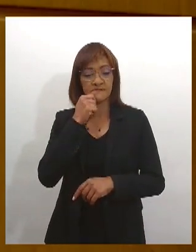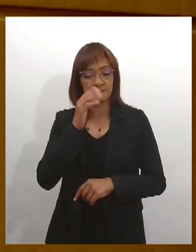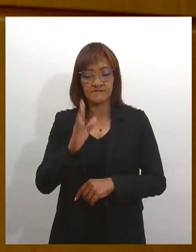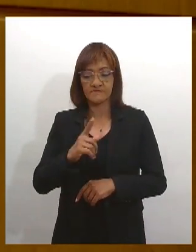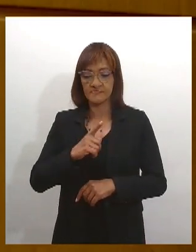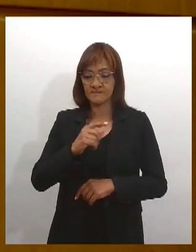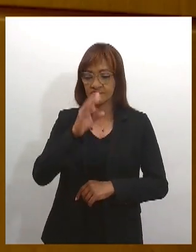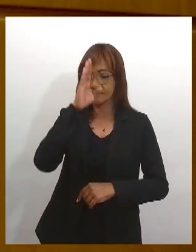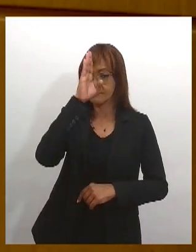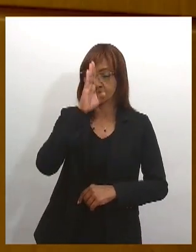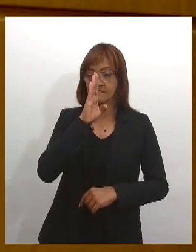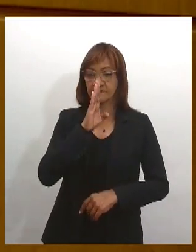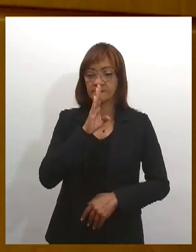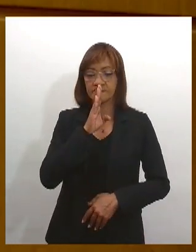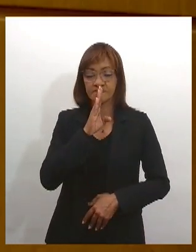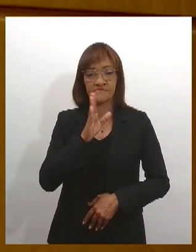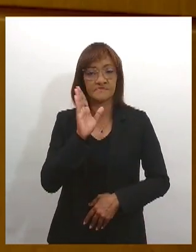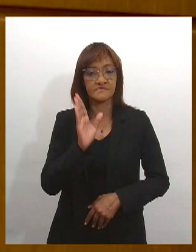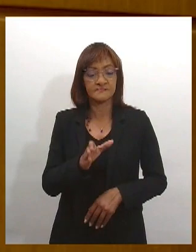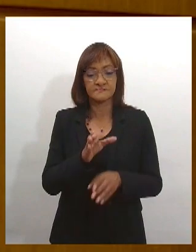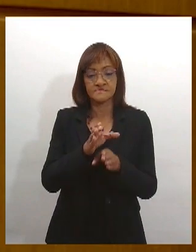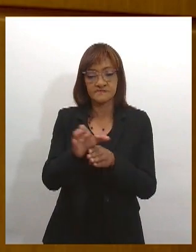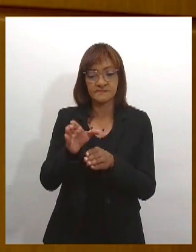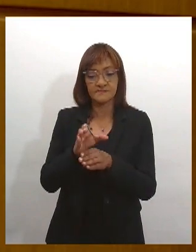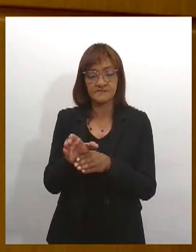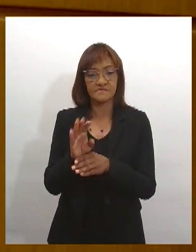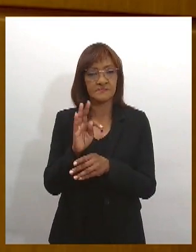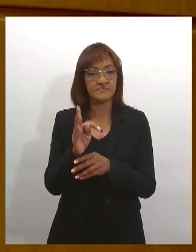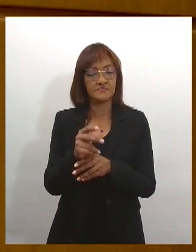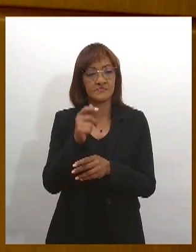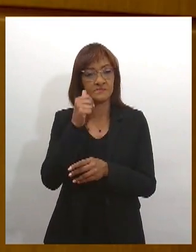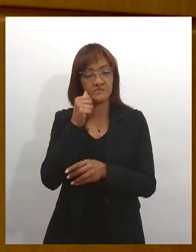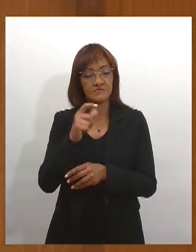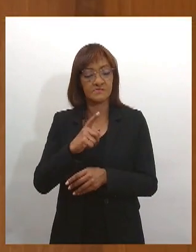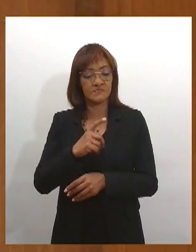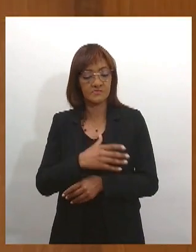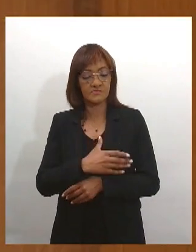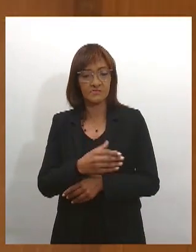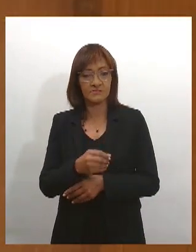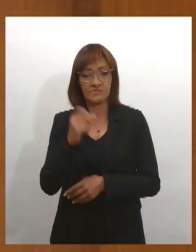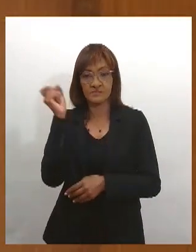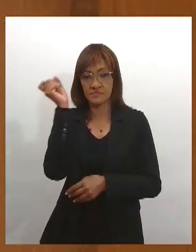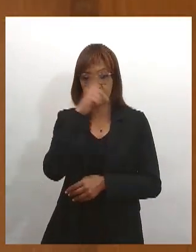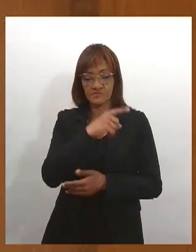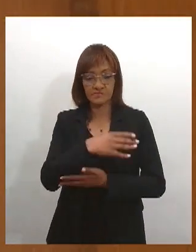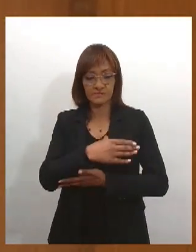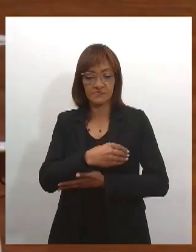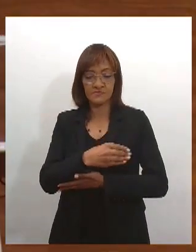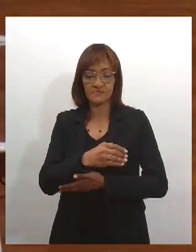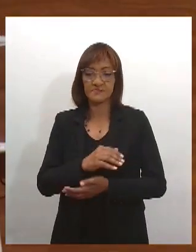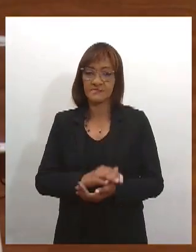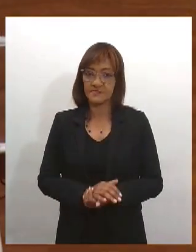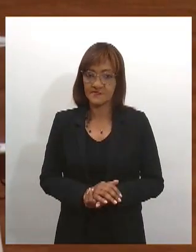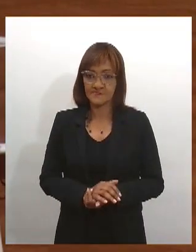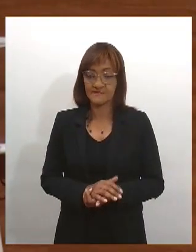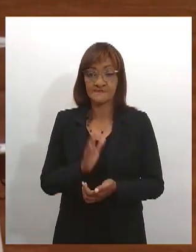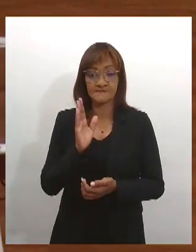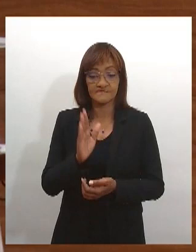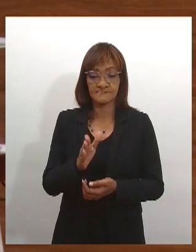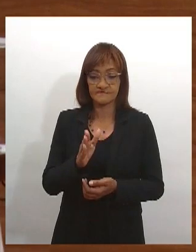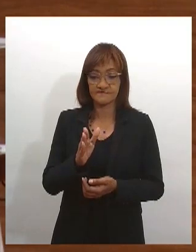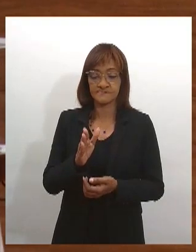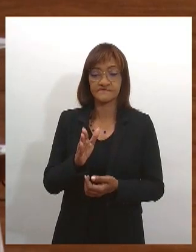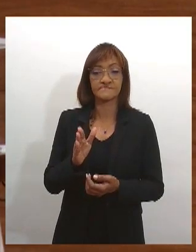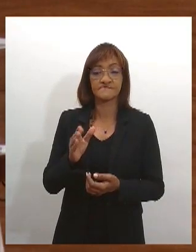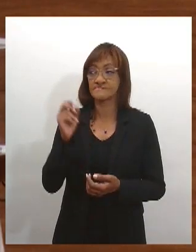suporte e orientação para as mães que estão enfrentando as dificuldades da amamentação. Jorge Passos, do Cidadania, e Luciano Pimentel,